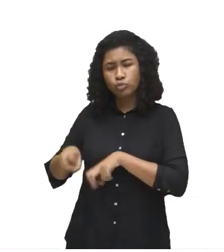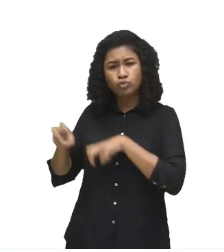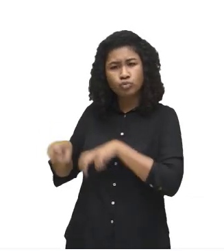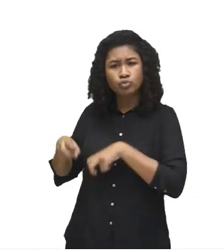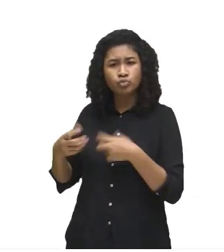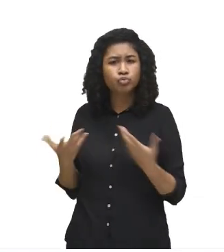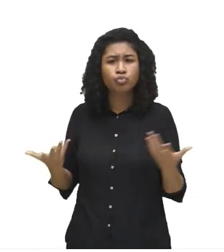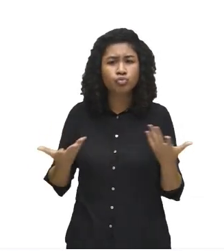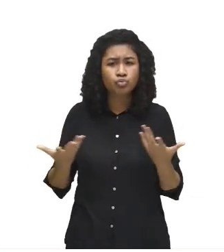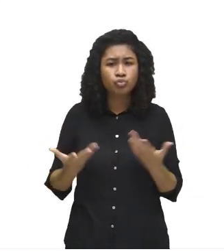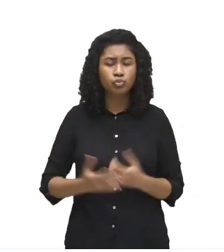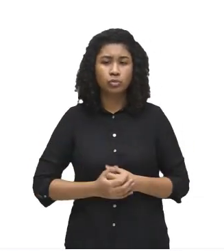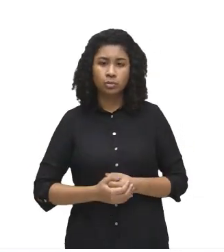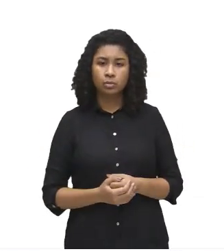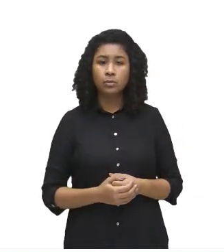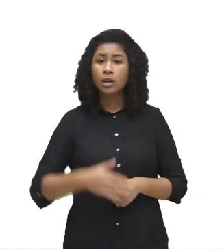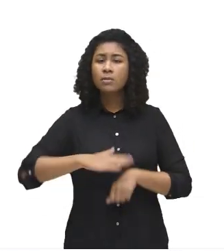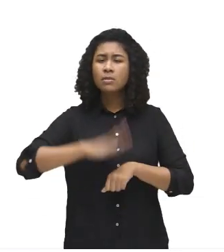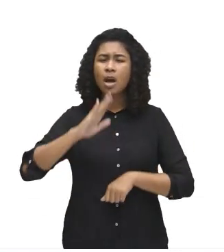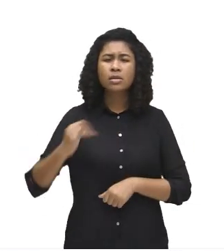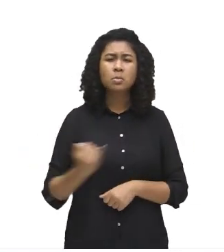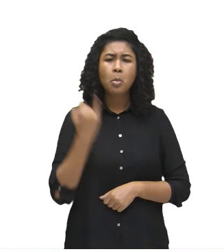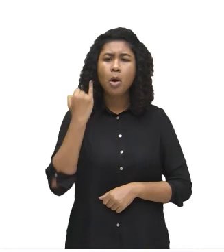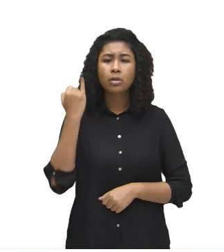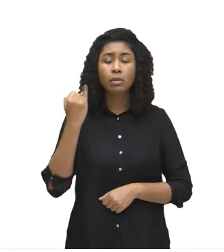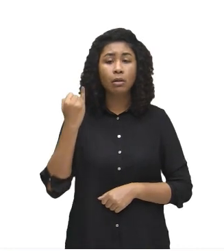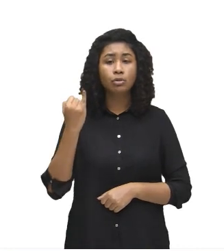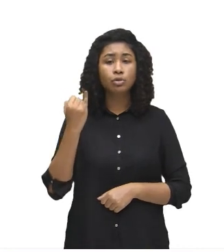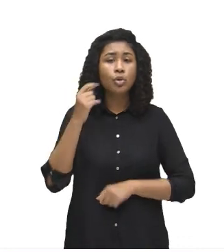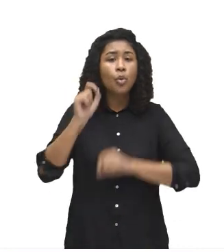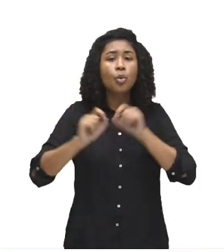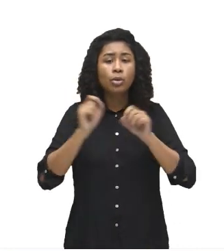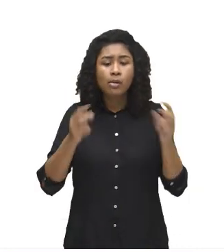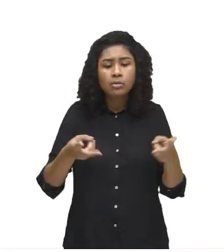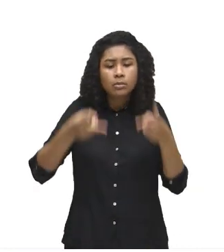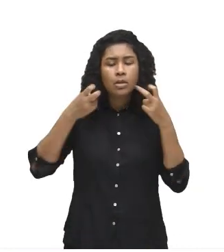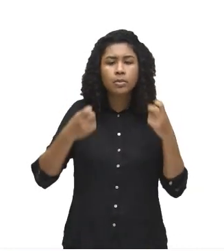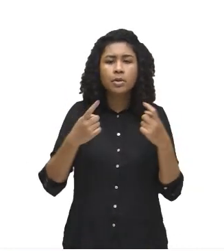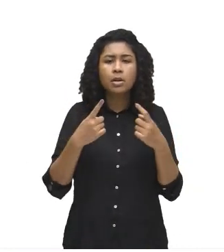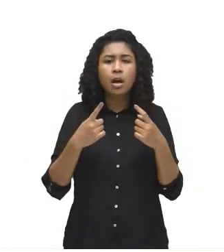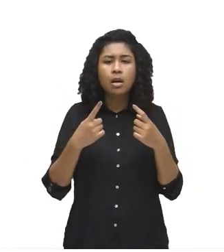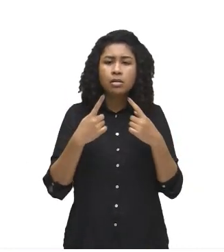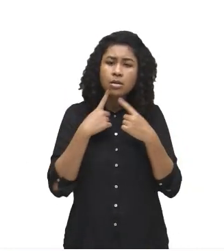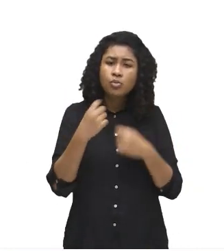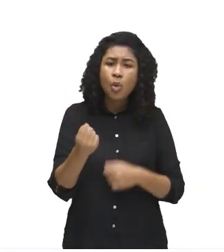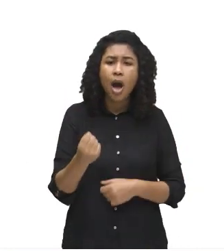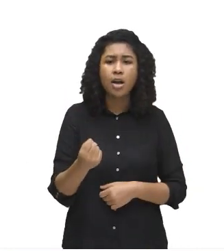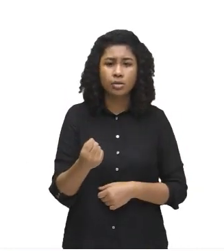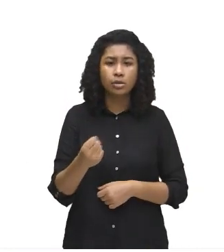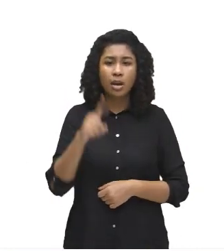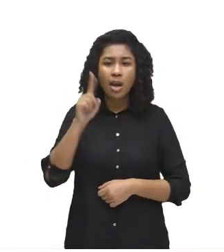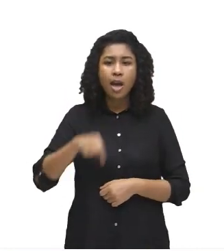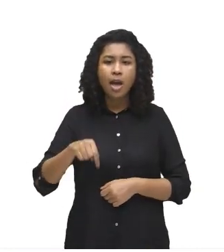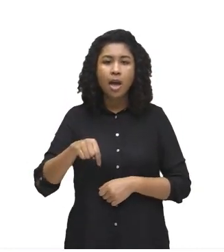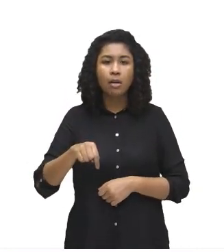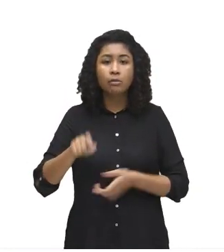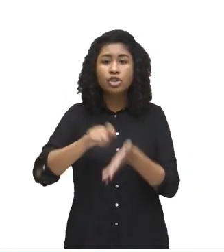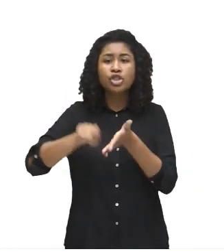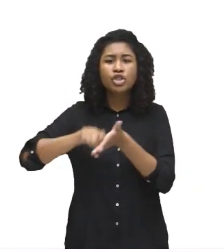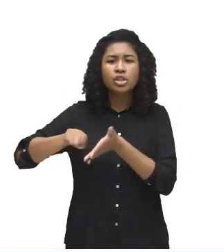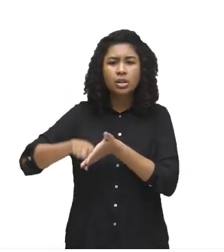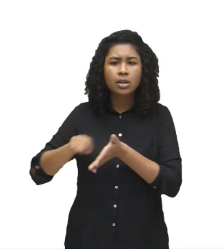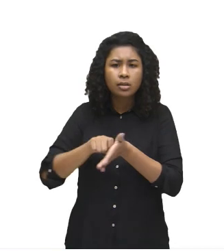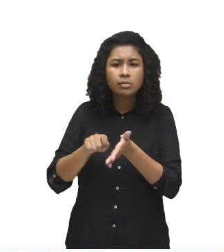isso, é importante nós observarmos a linguagem, o que está sendo apresentado aí de forma escrita, né? É isso que nós queremos que